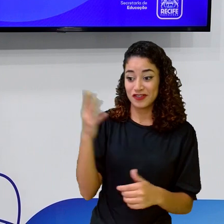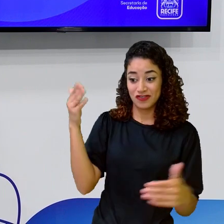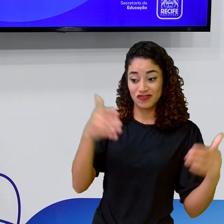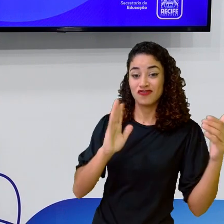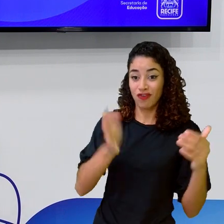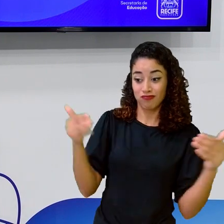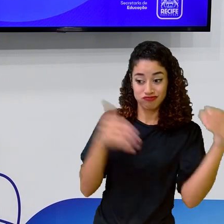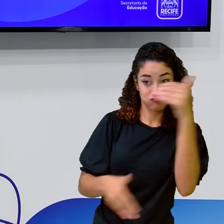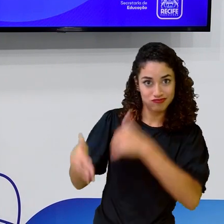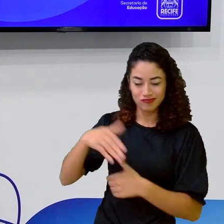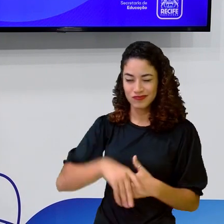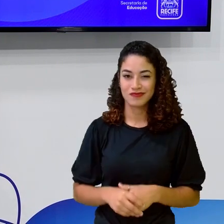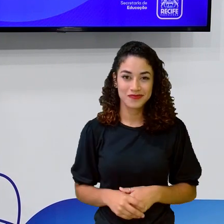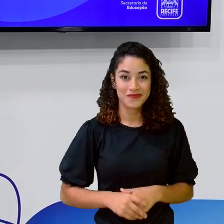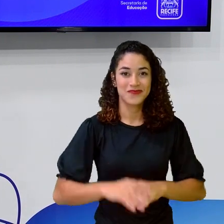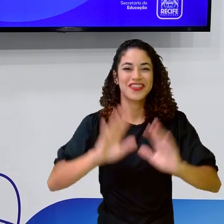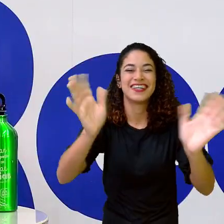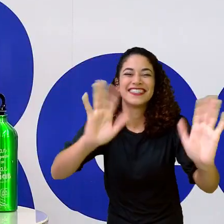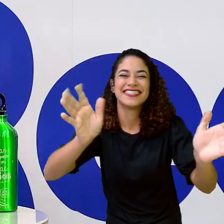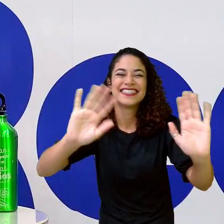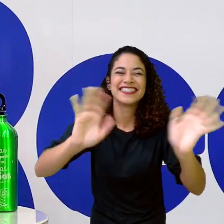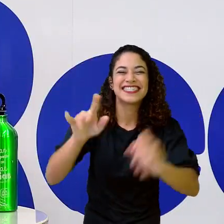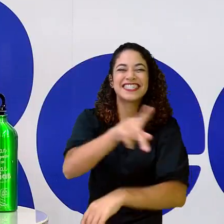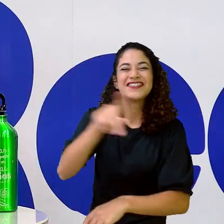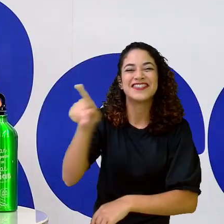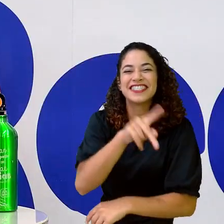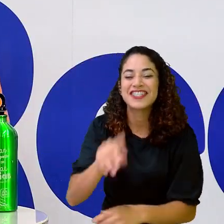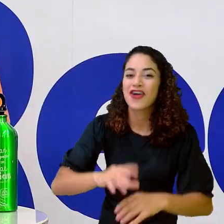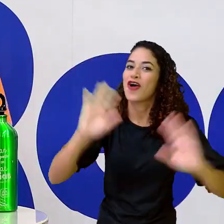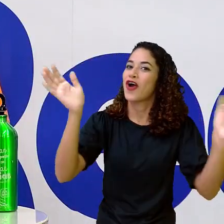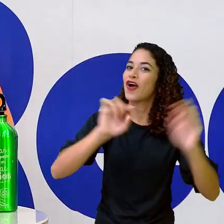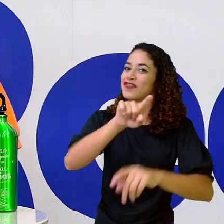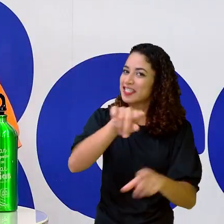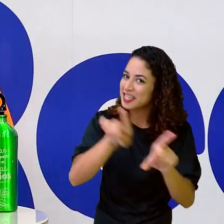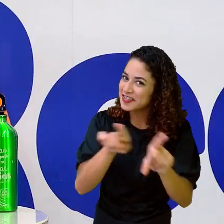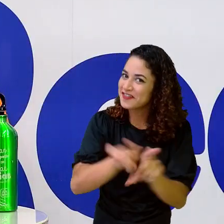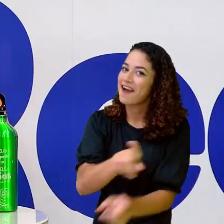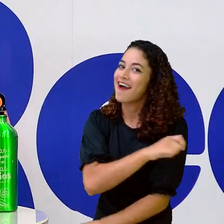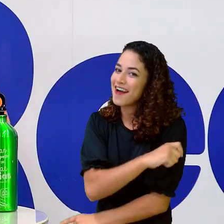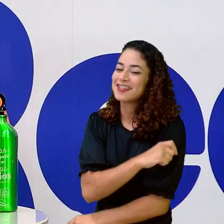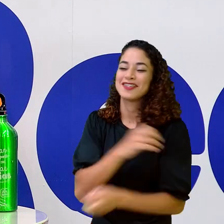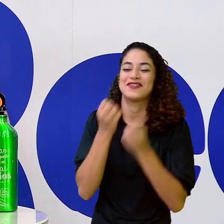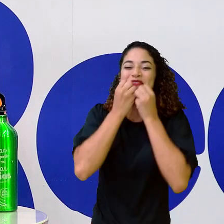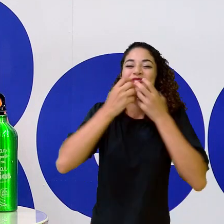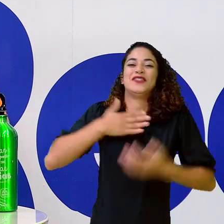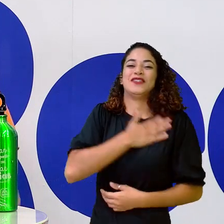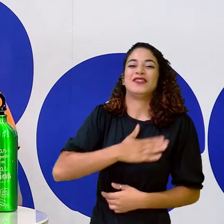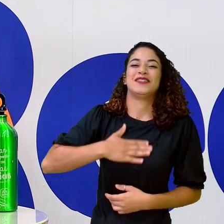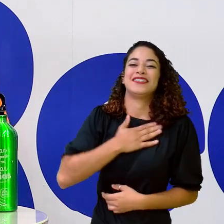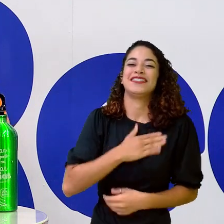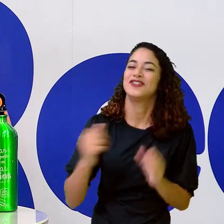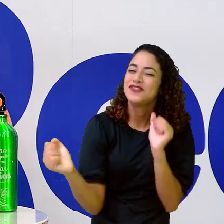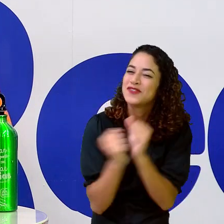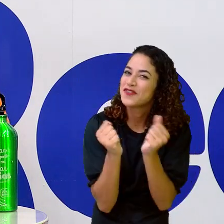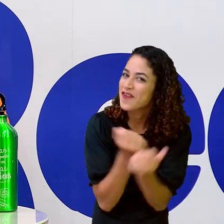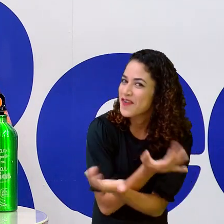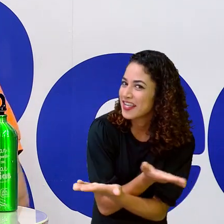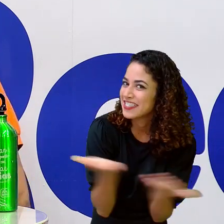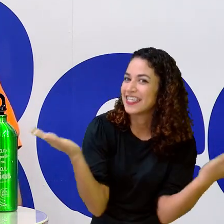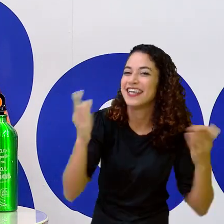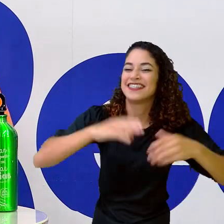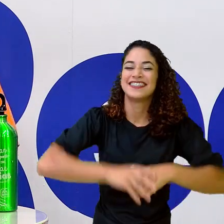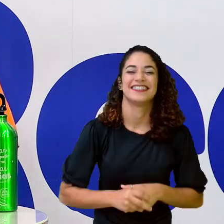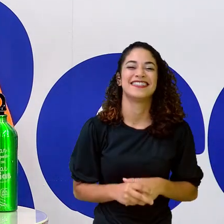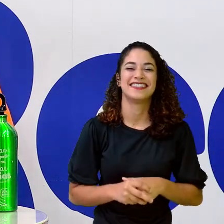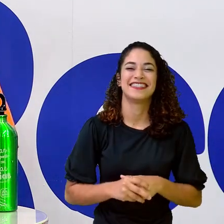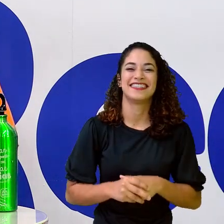conectadas aqui com a gente. Olá, professora Eli, olá estudantes, é sempre um prazer estar aqui juntinho com vocês.